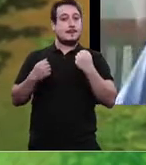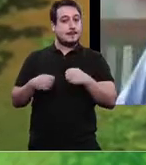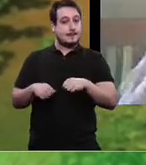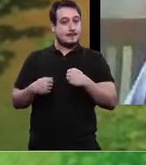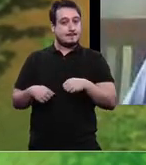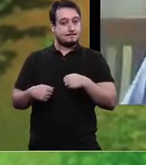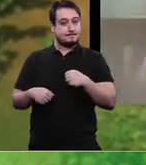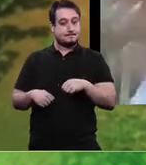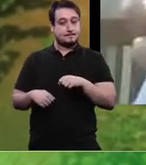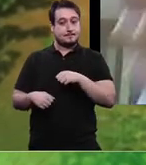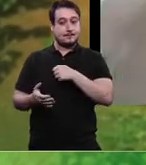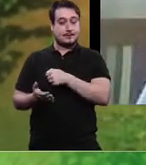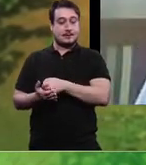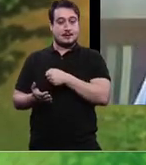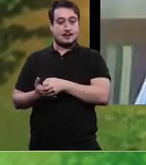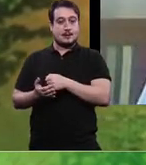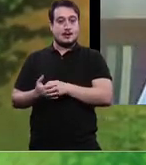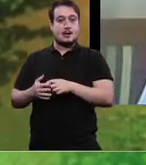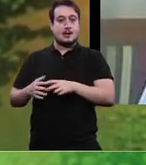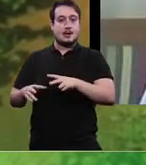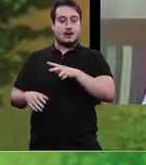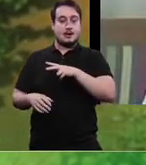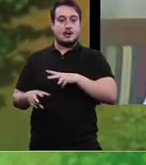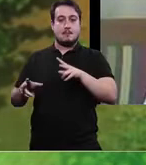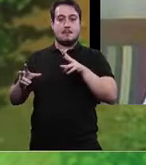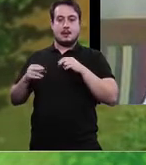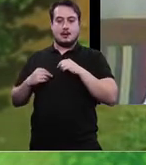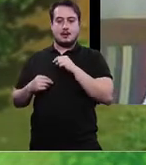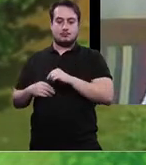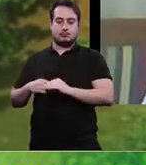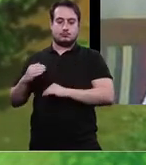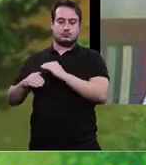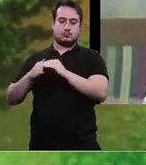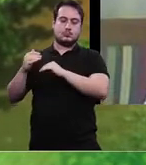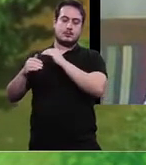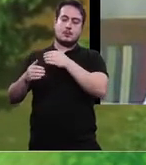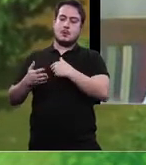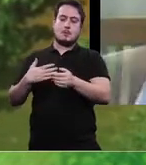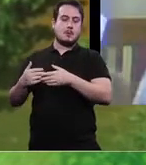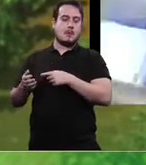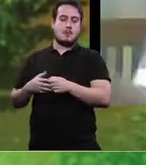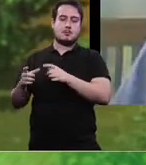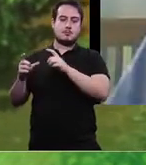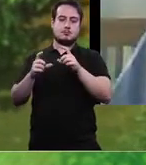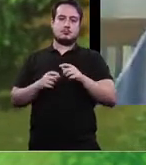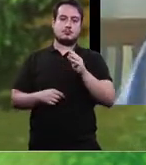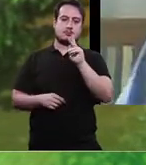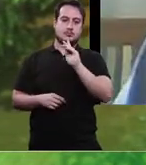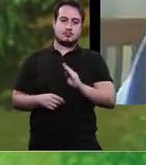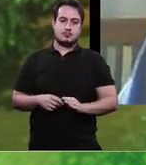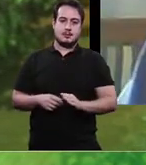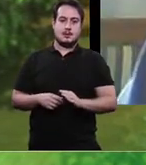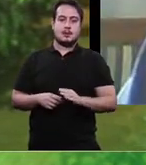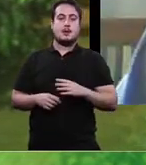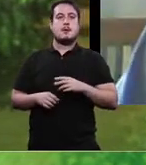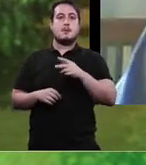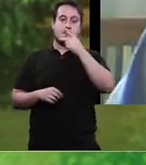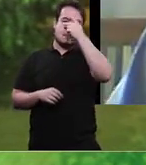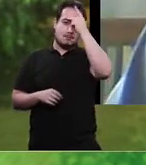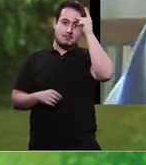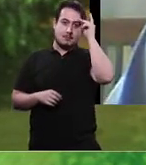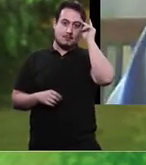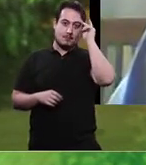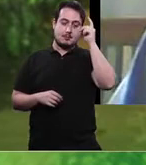precisam, exigem e merecem desenvolvimento como qualquer outro lugar do país. São pessoas hoje que estão